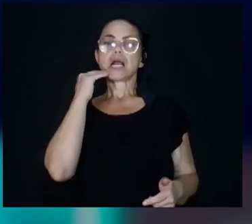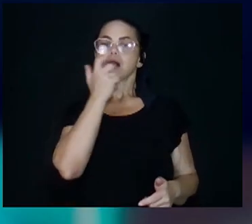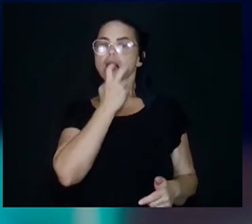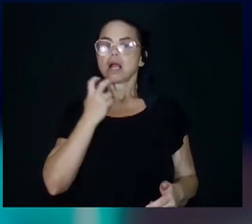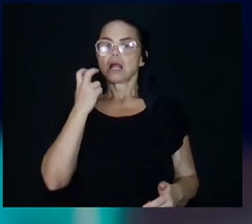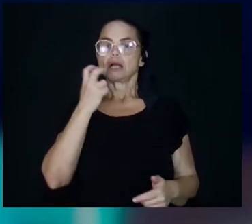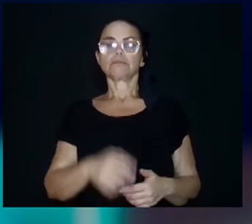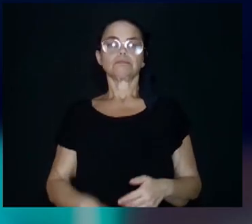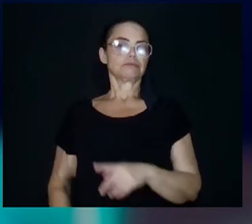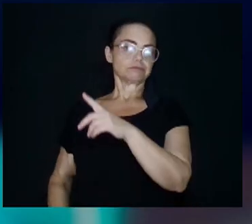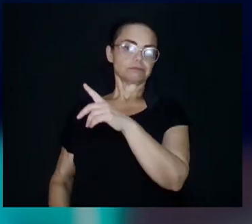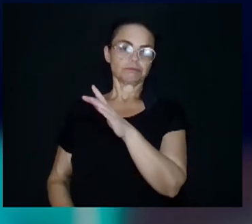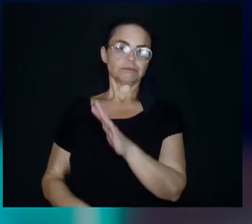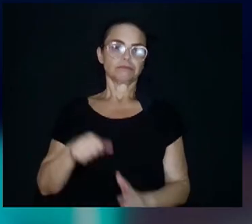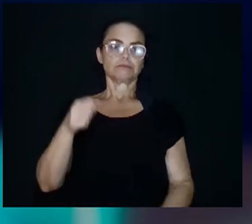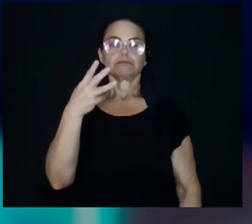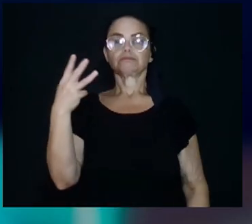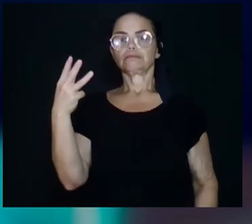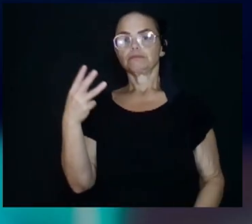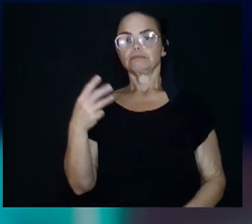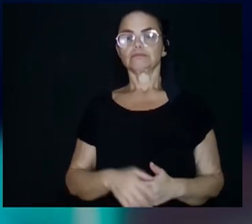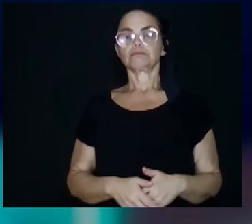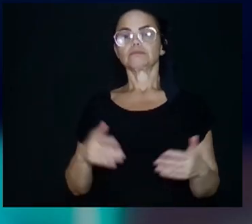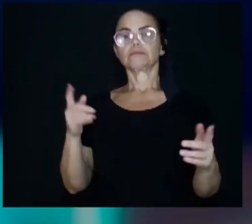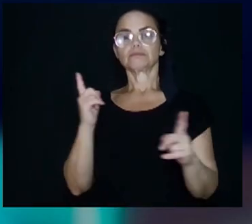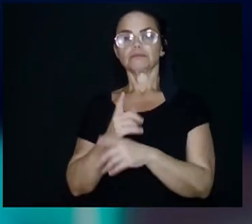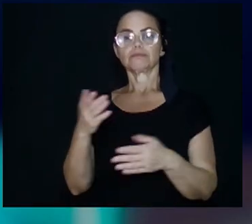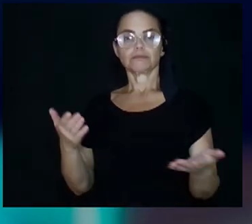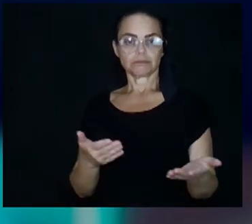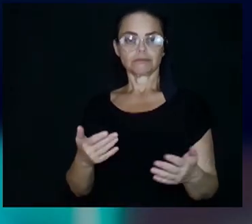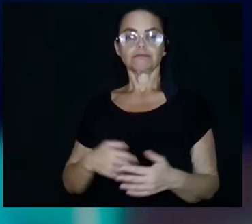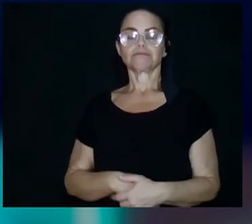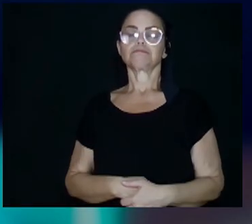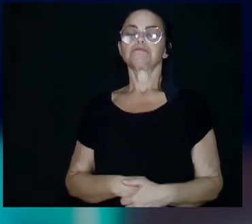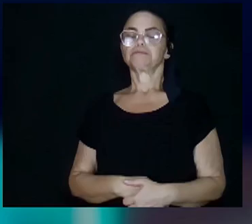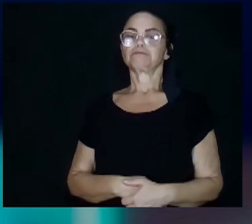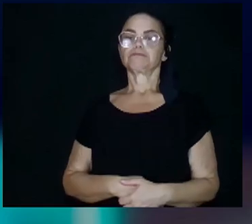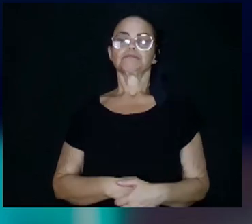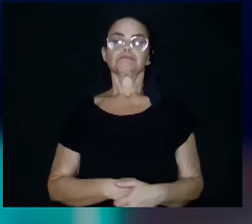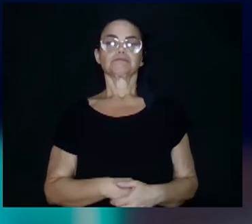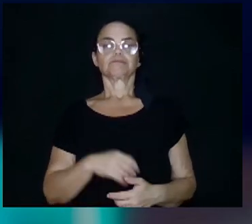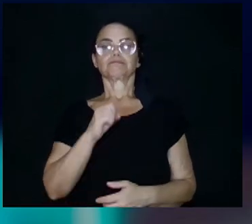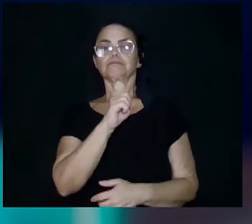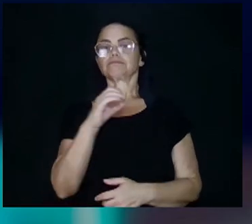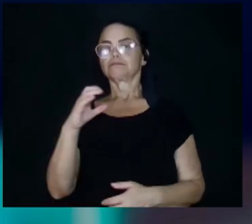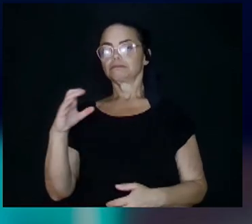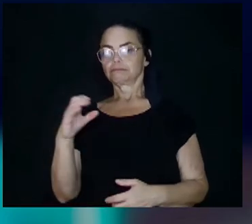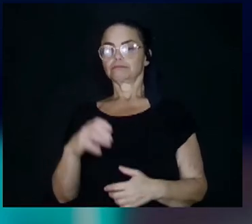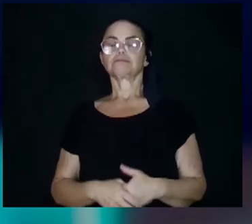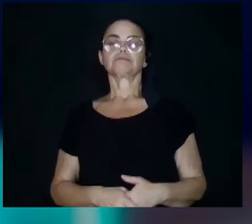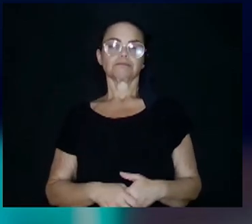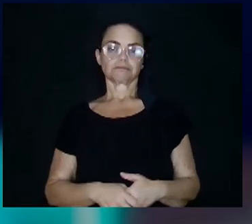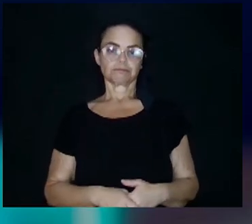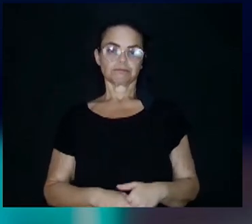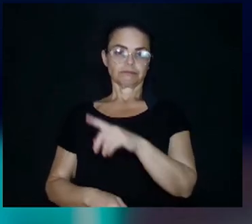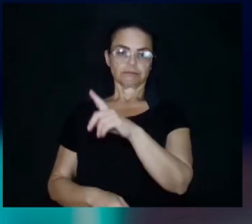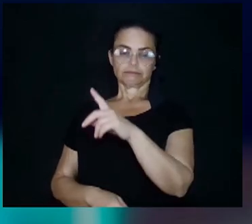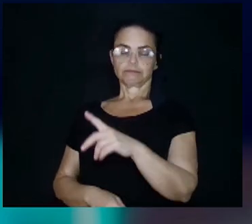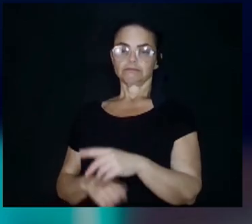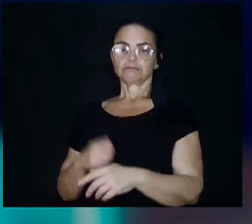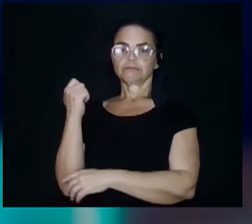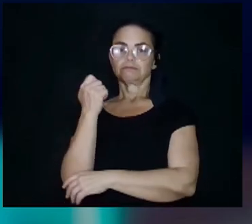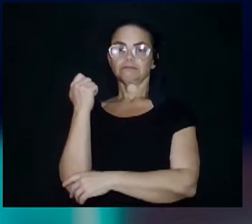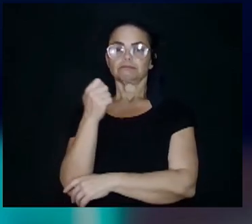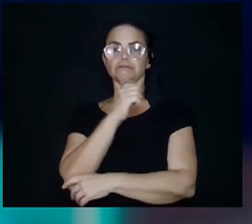nosso 13º encontro agora, em Balneário Camboriú, daqui exatamente 2 semanas. E